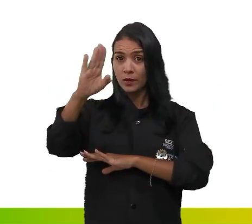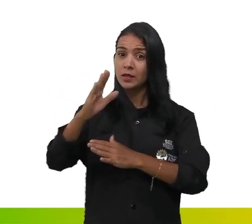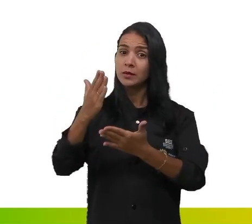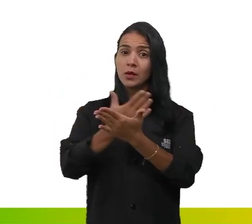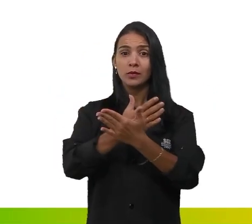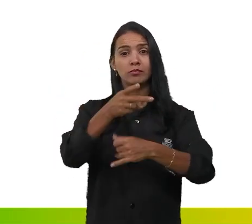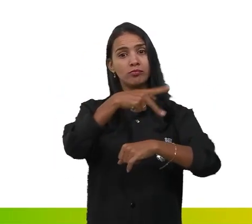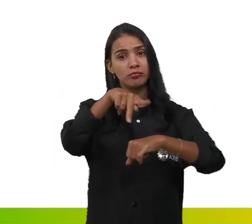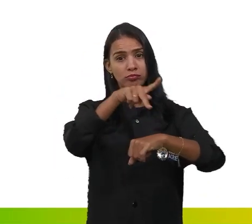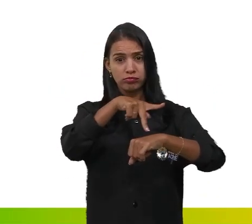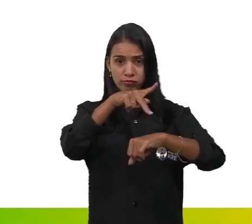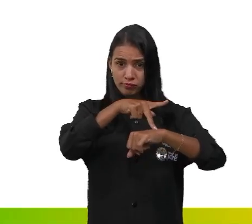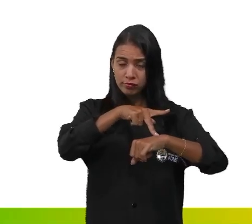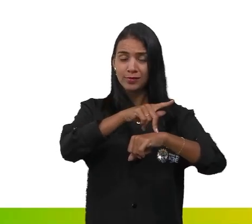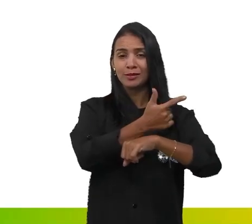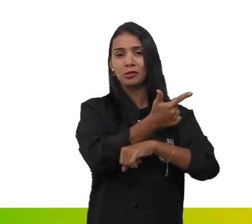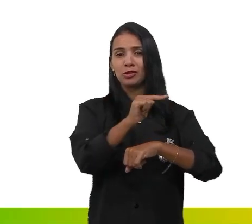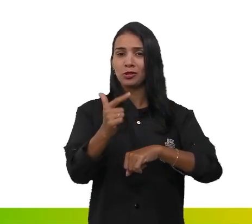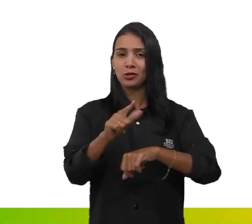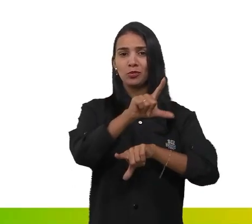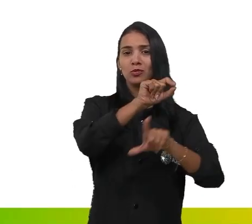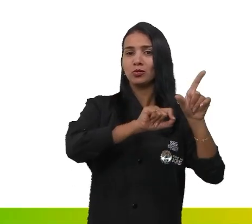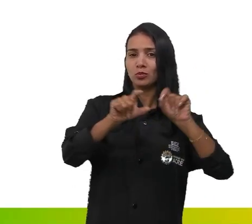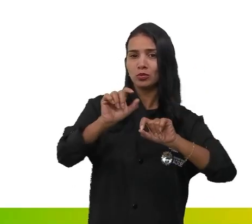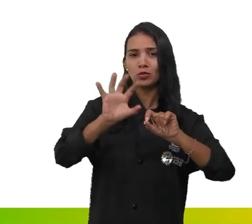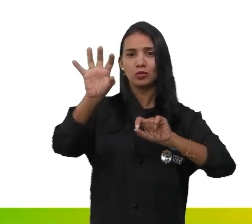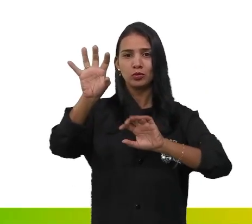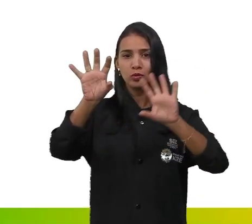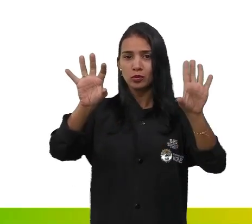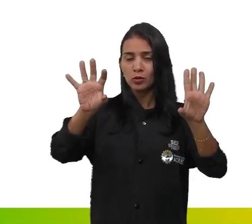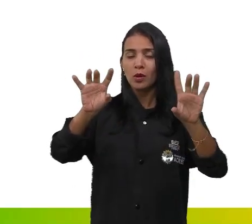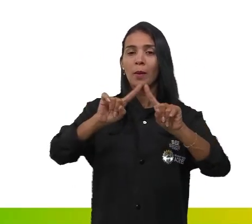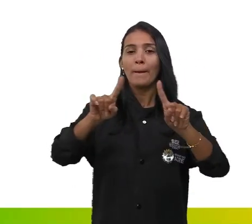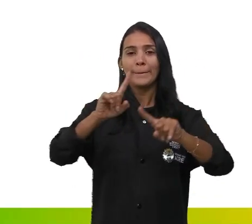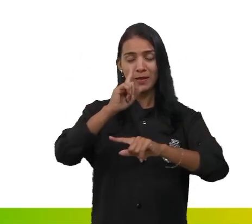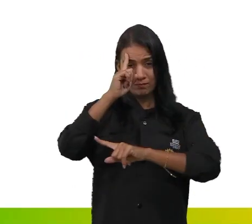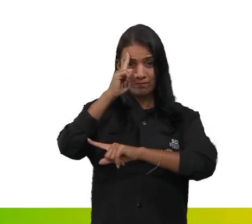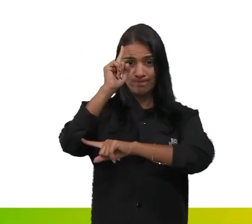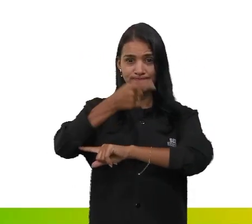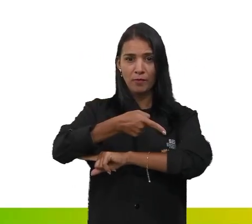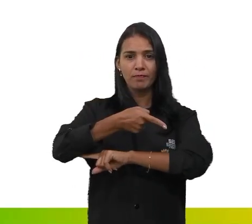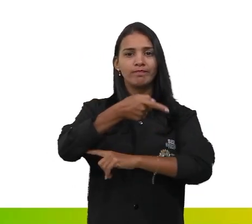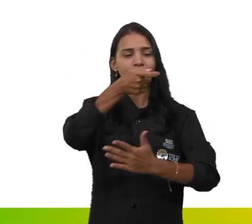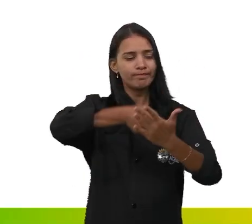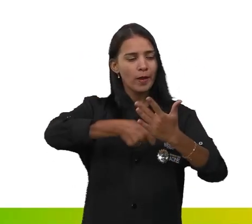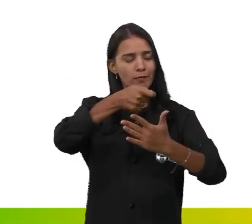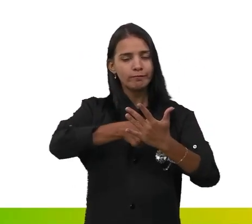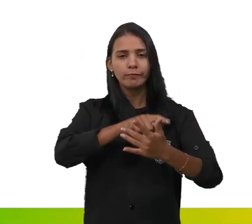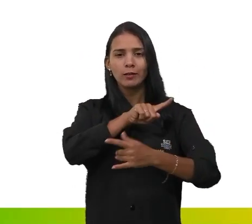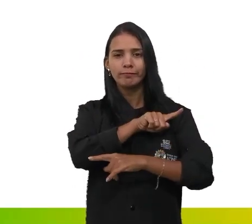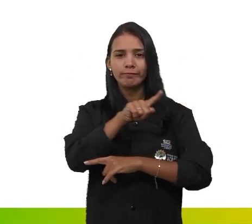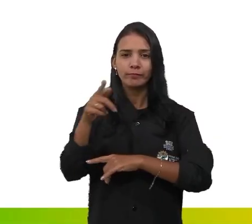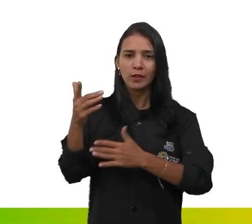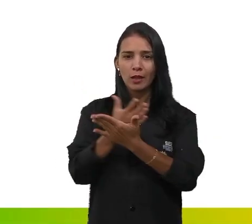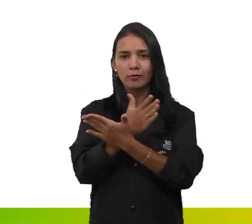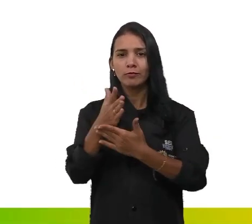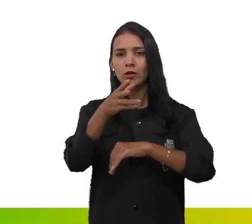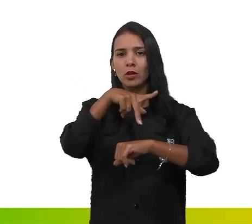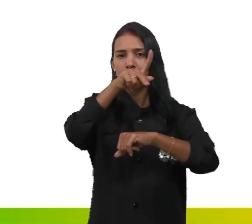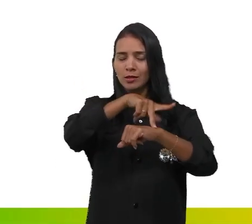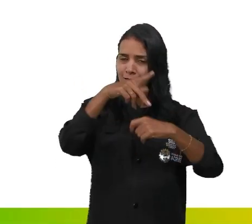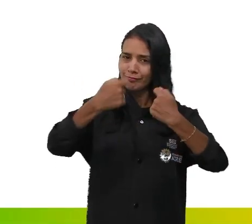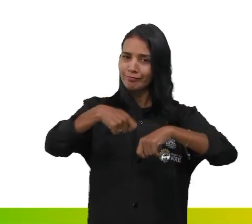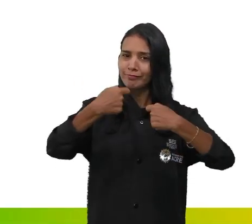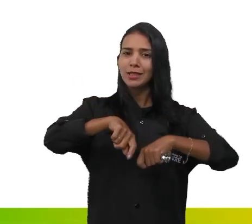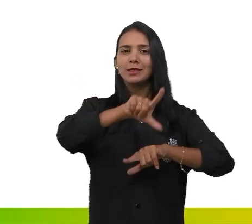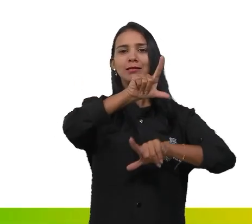alinhados, obrigando-os a se alinhar a um desses blocos. Então, alguns países, como eu falei, se viram obrigados a se